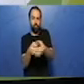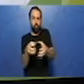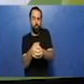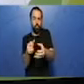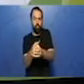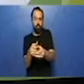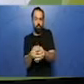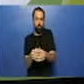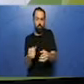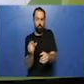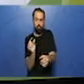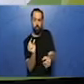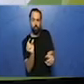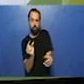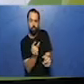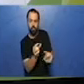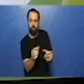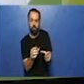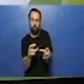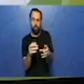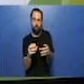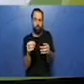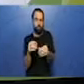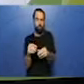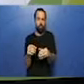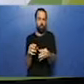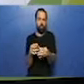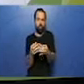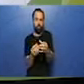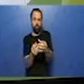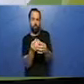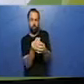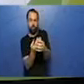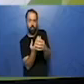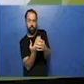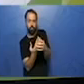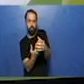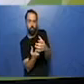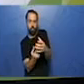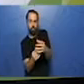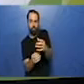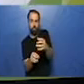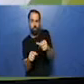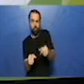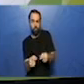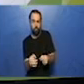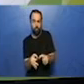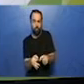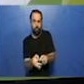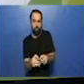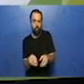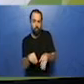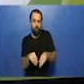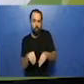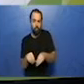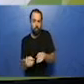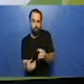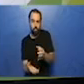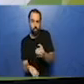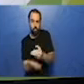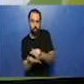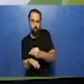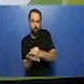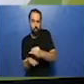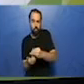fundo, ocorrendo aqui a decantação e a separação dessas partículas da água. Esse processo, ele é usado